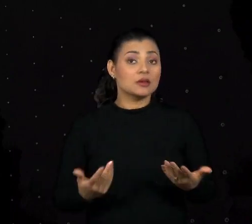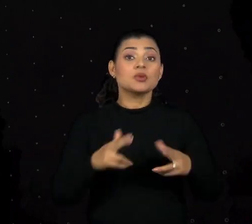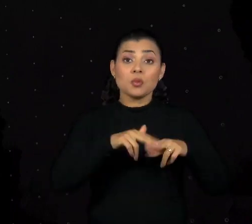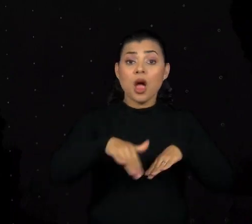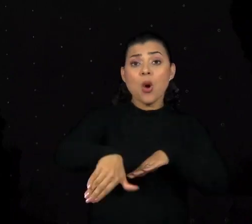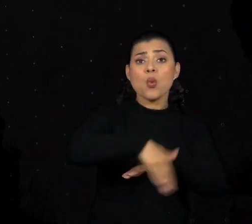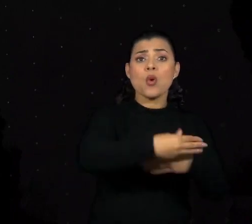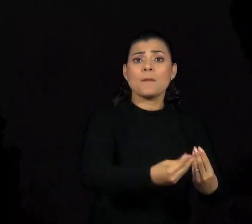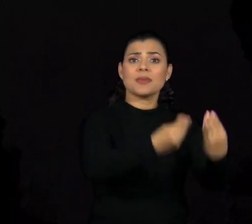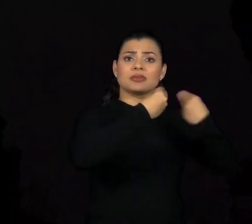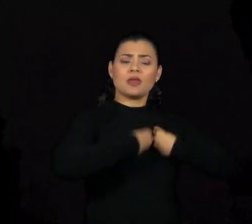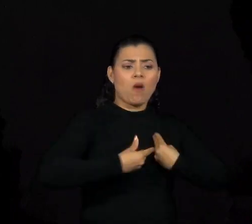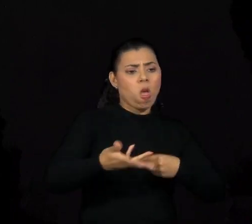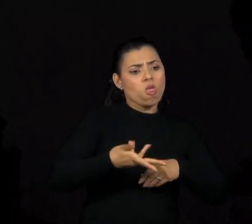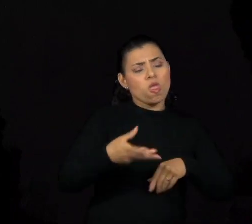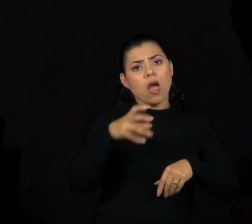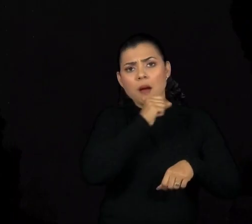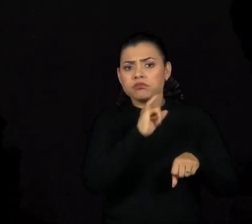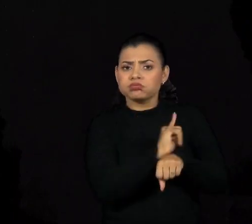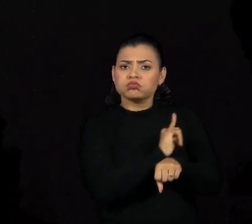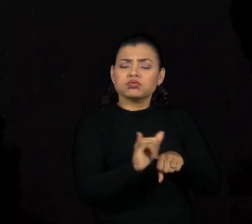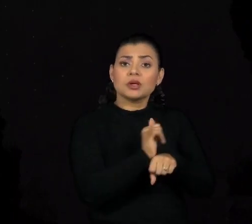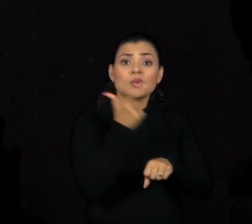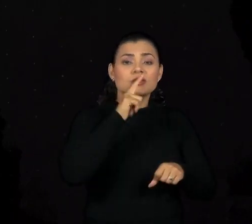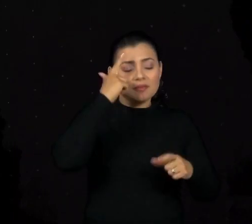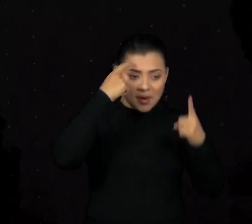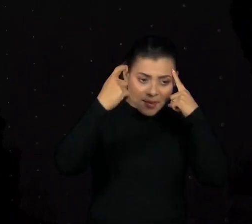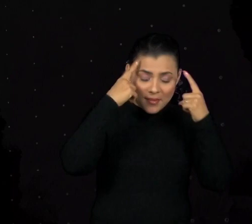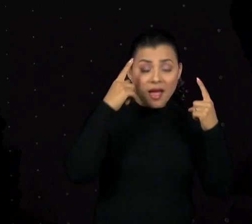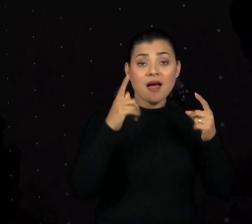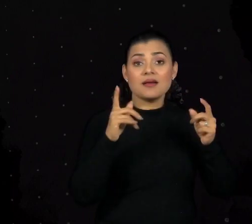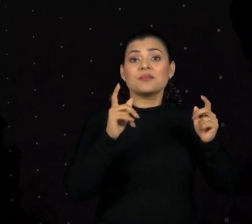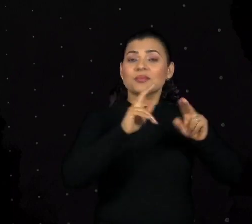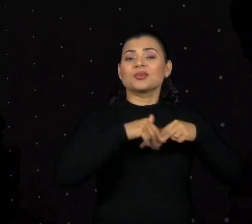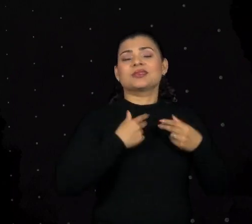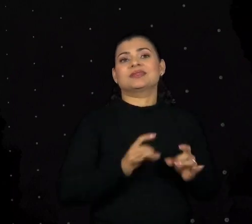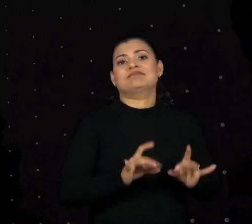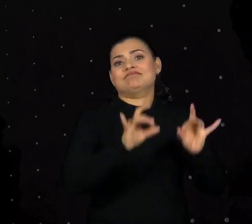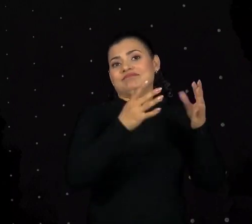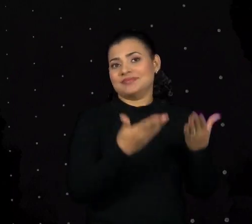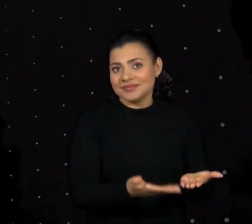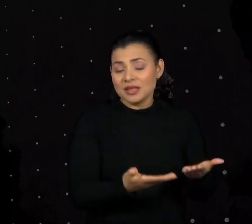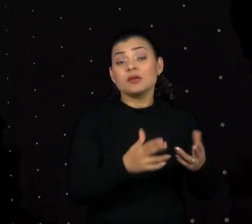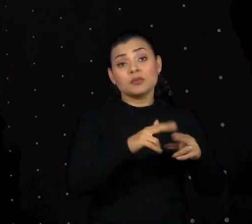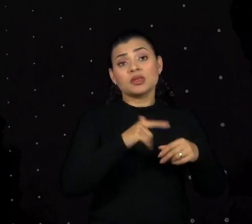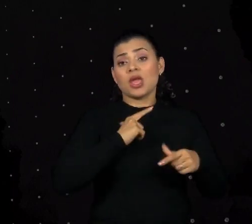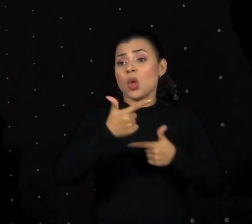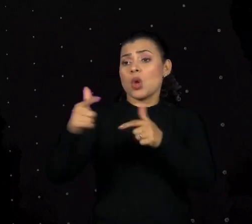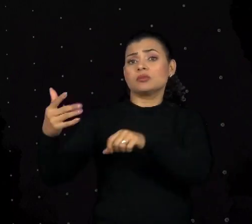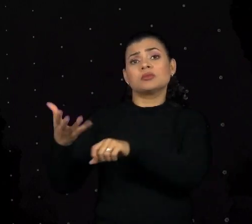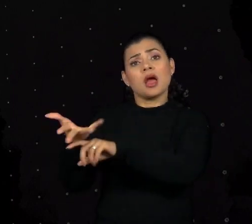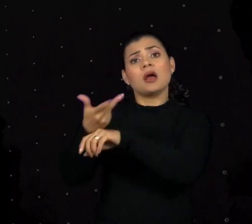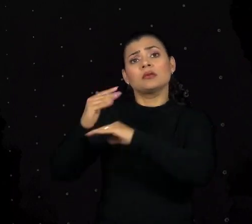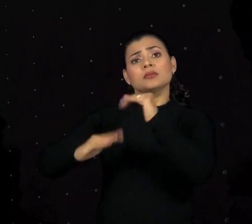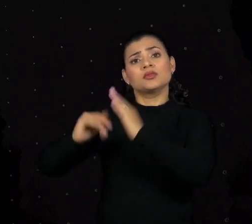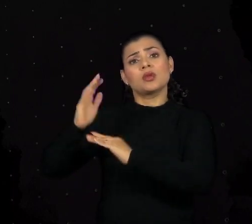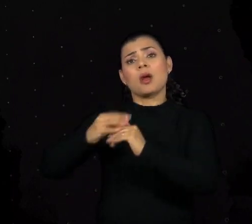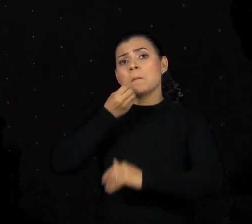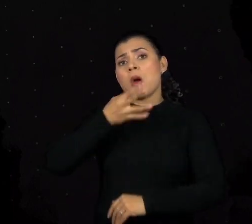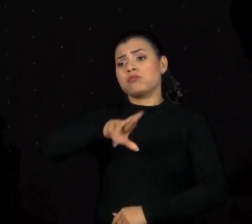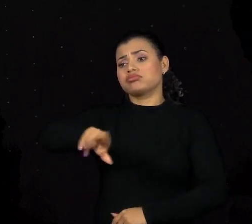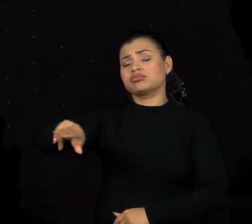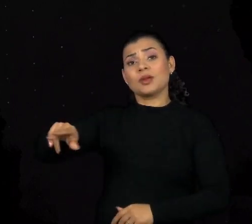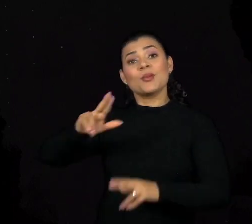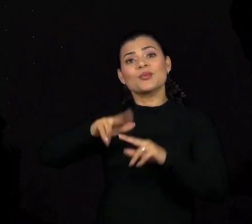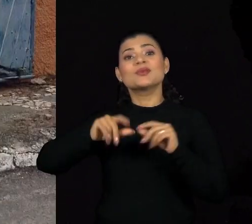as ruas, acho que eu não teria, né, essa desenvoltura e também não teria um diferencial entre tantos bons artistas. Essa faculdade que